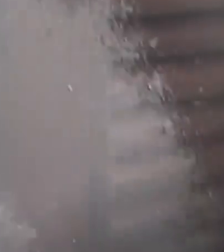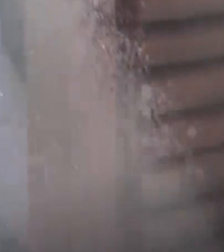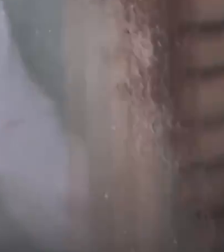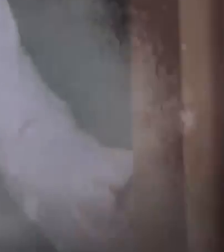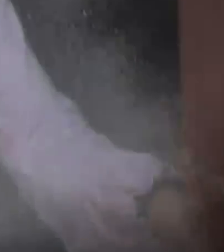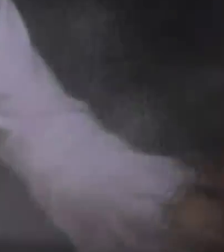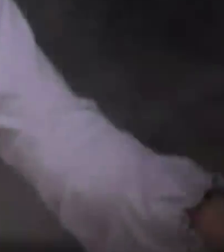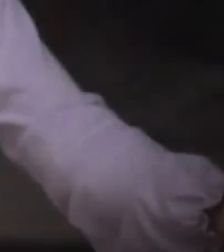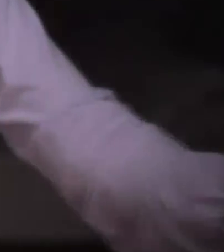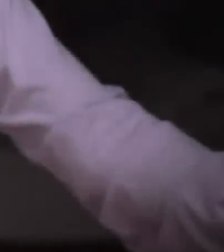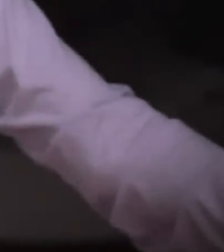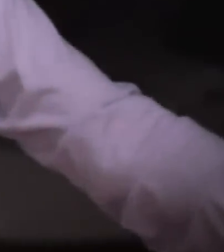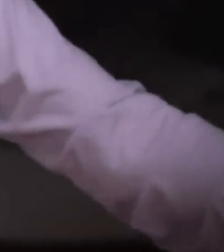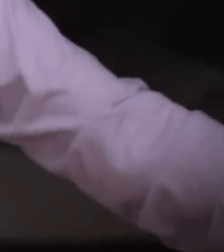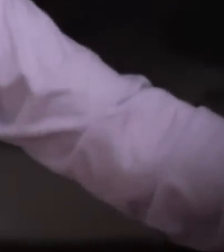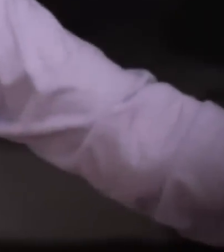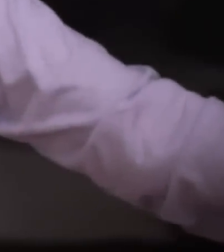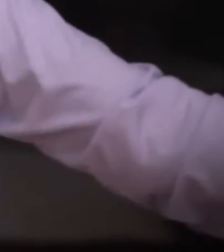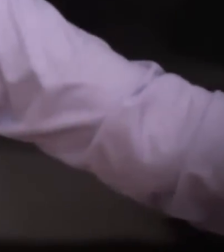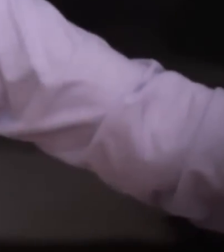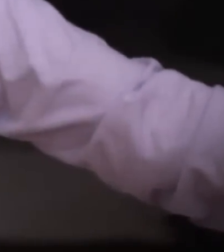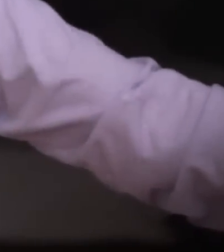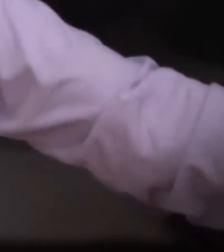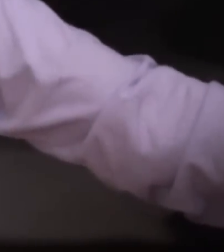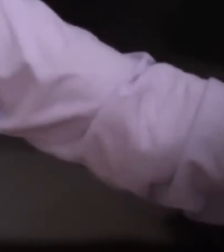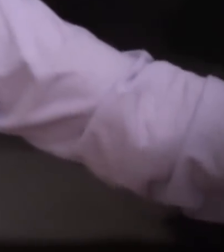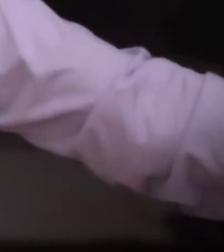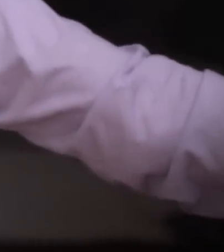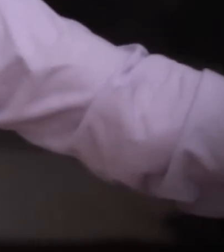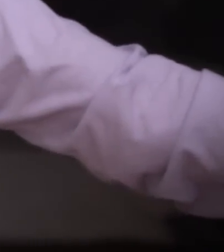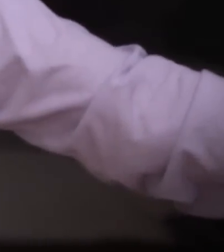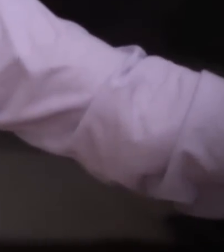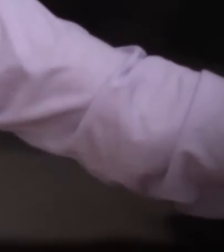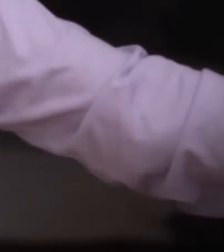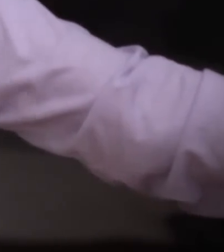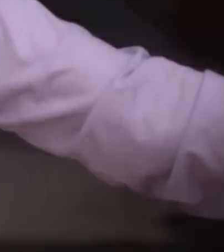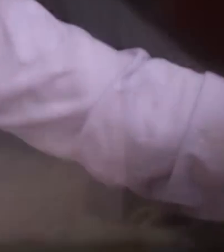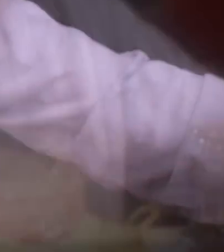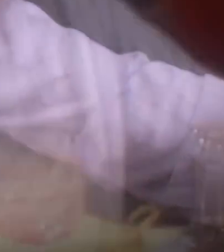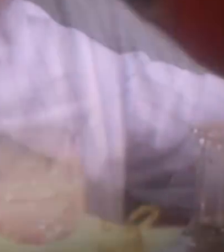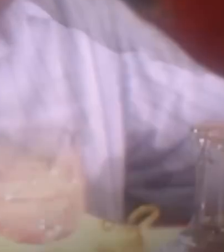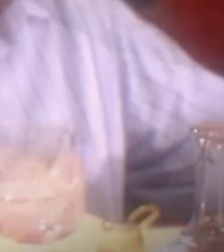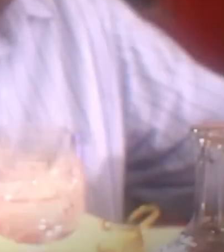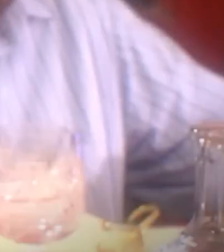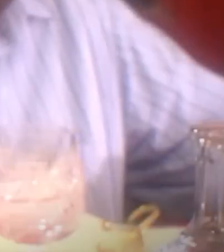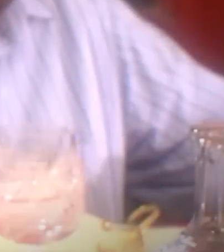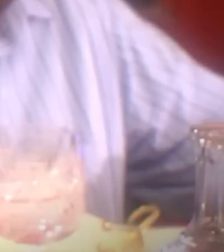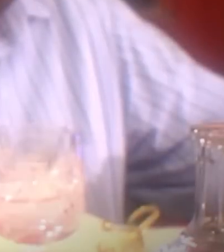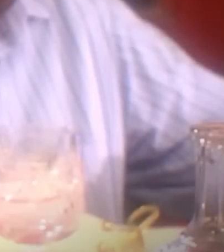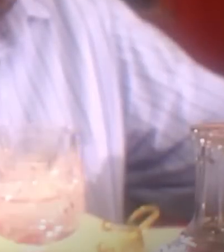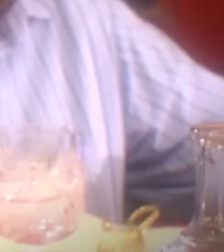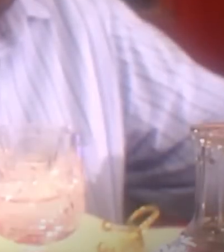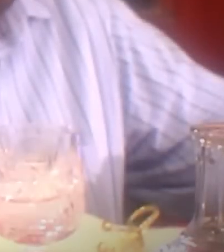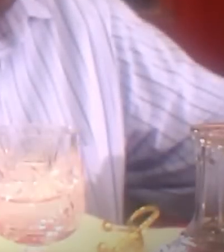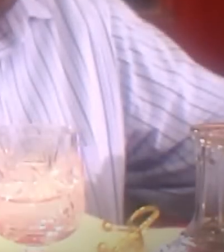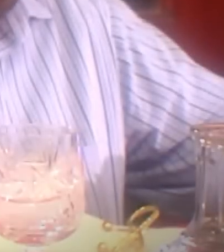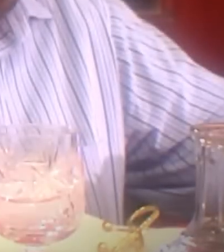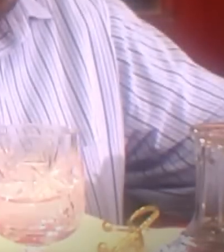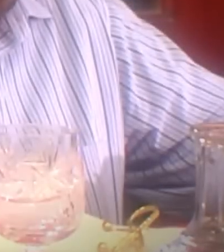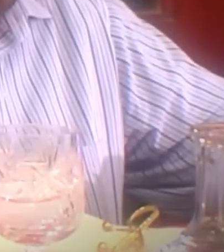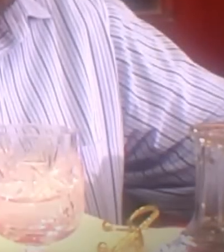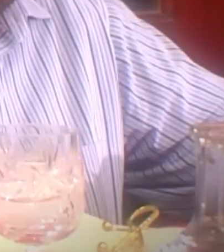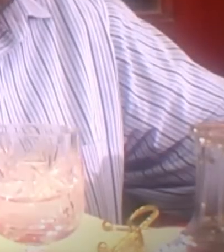derramada sobre os filhos seus e só alguns se